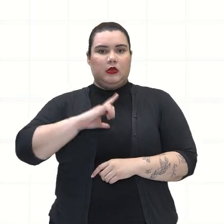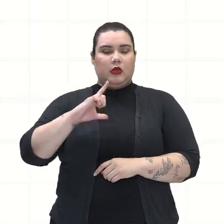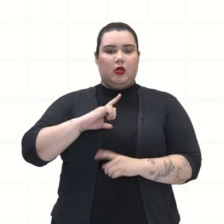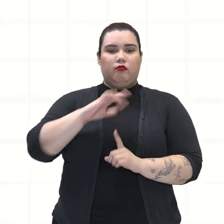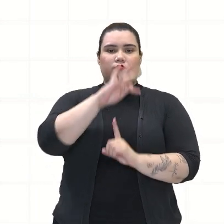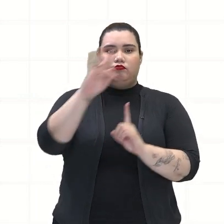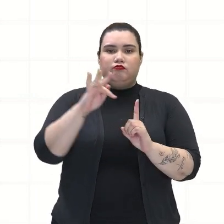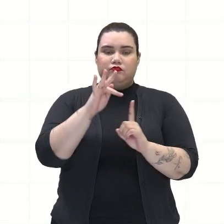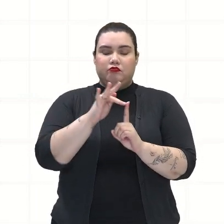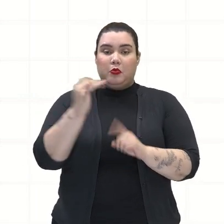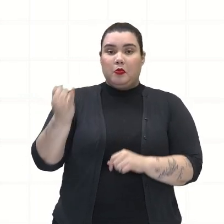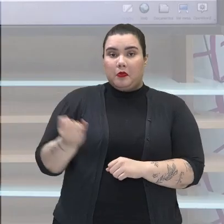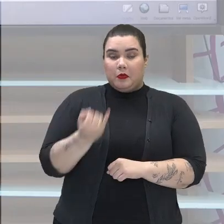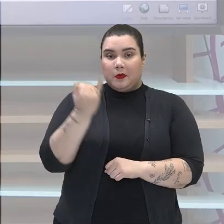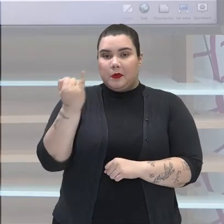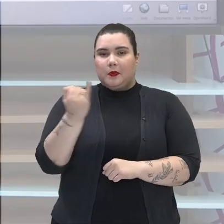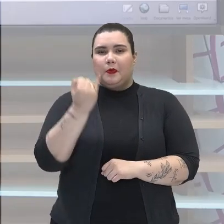papel